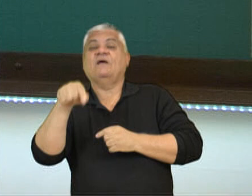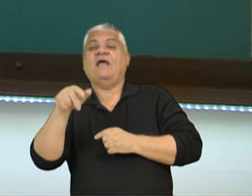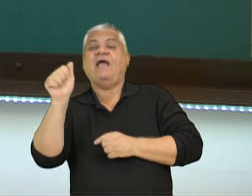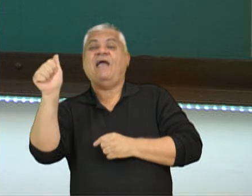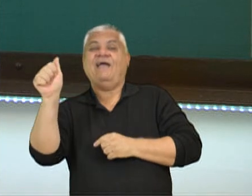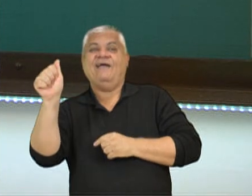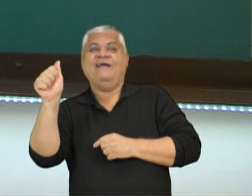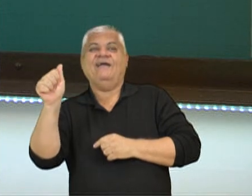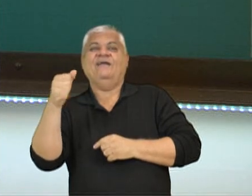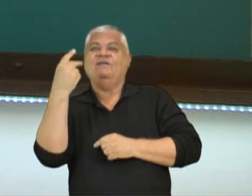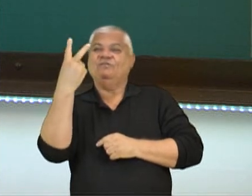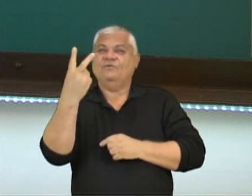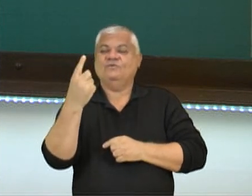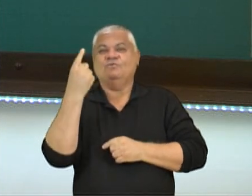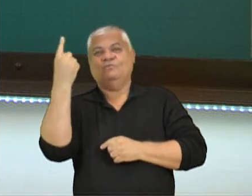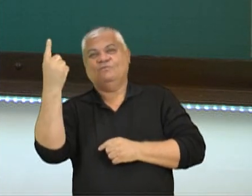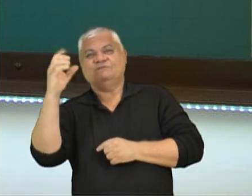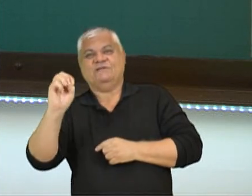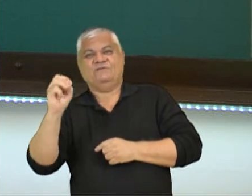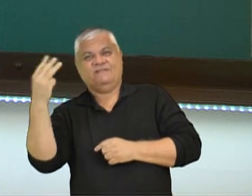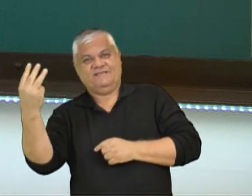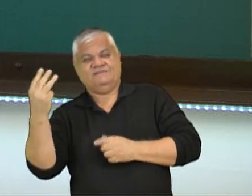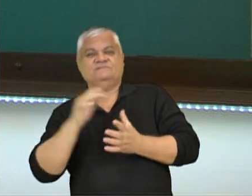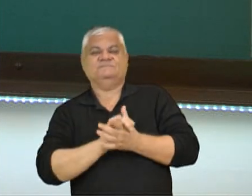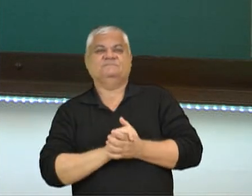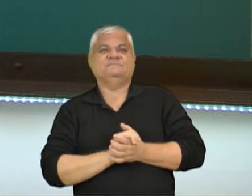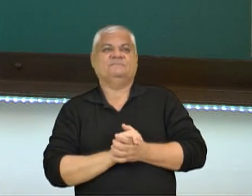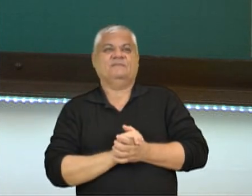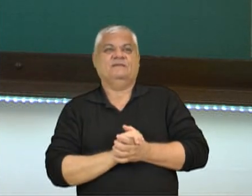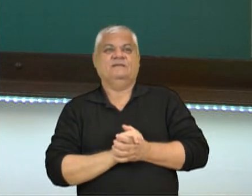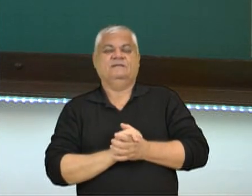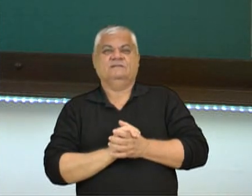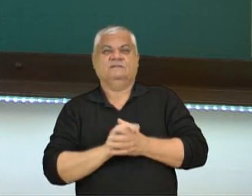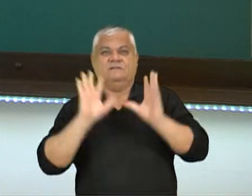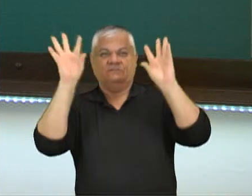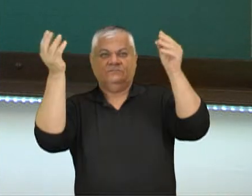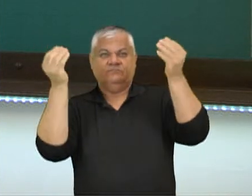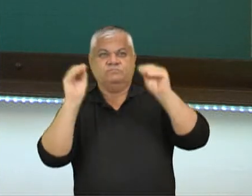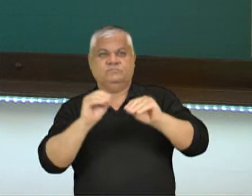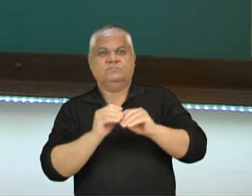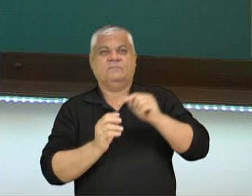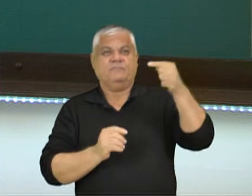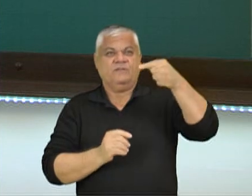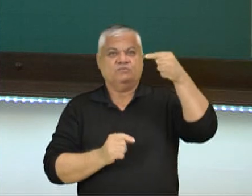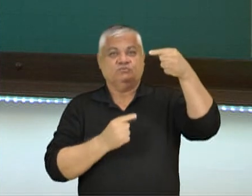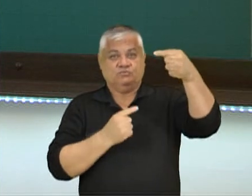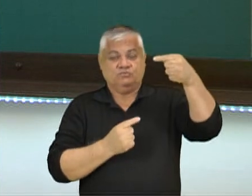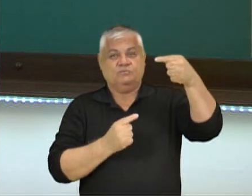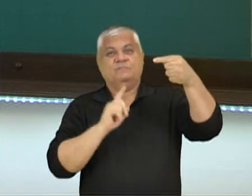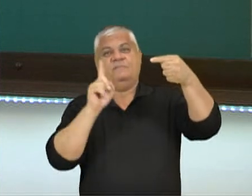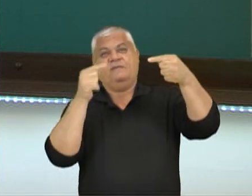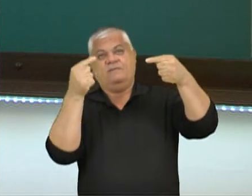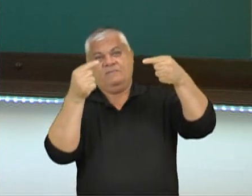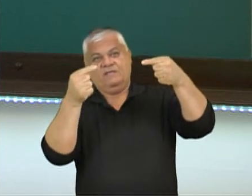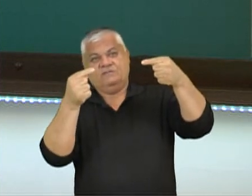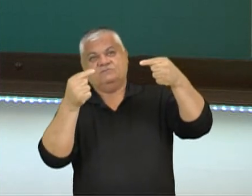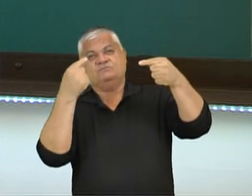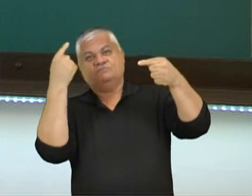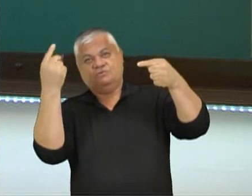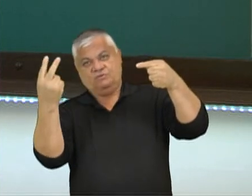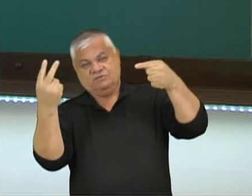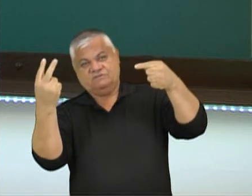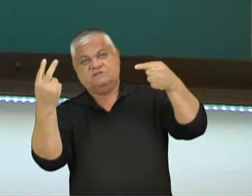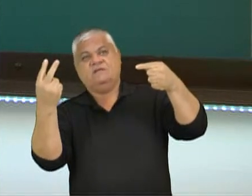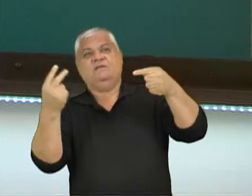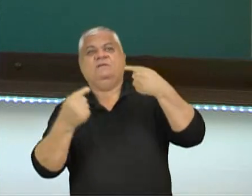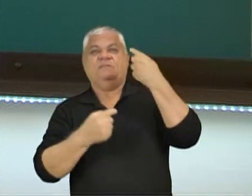A, 2, 1, 0 e 3. Fazendo os cálculos, né, ó. Menos 1, menos, menos